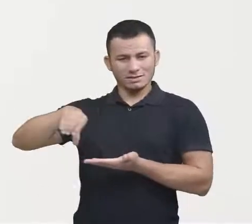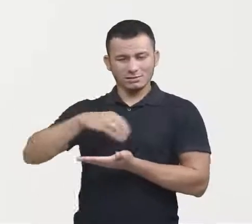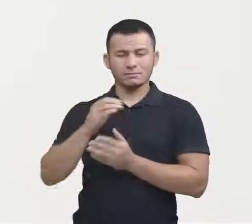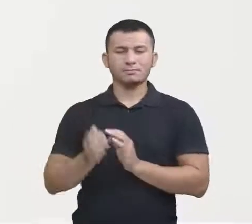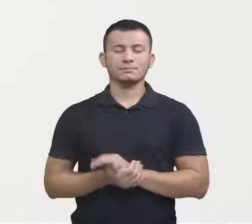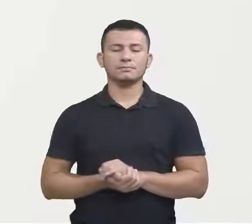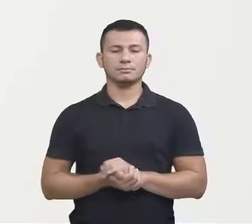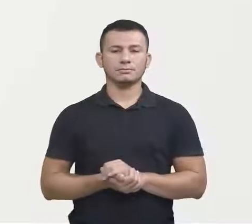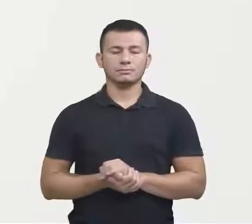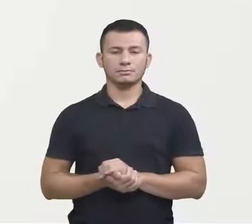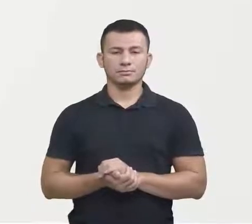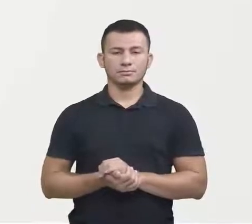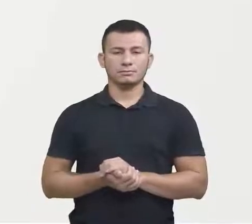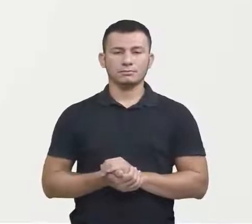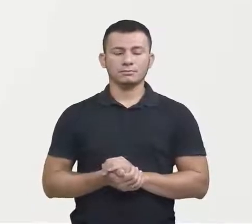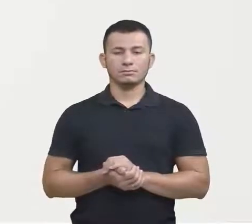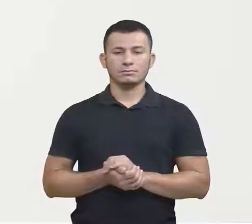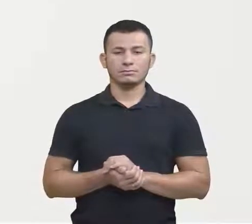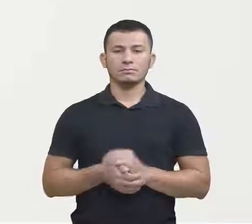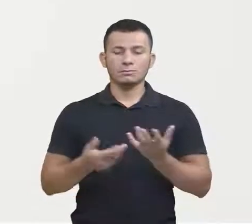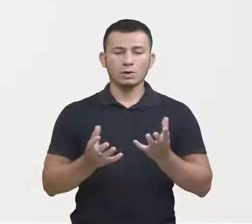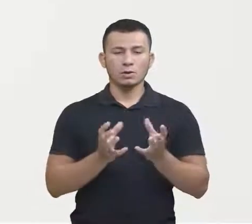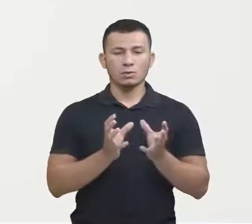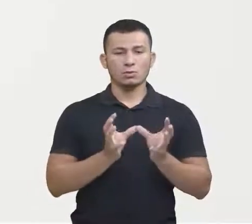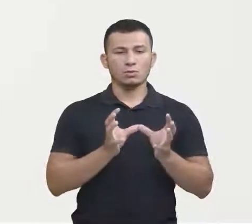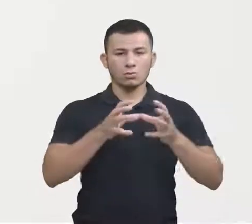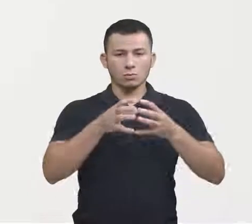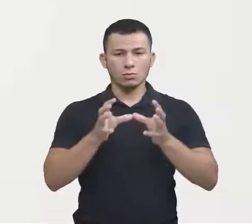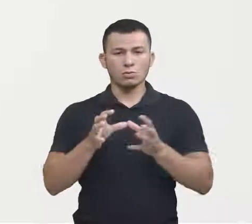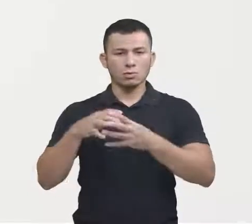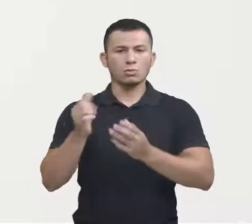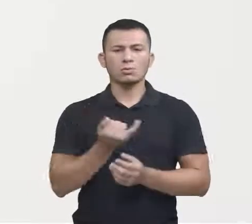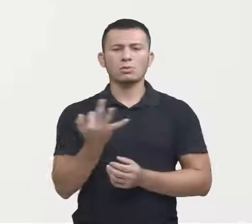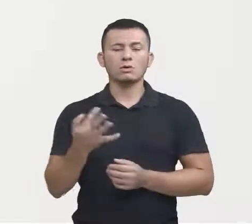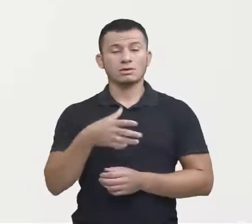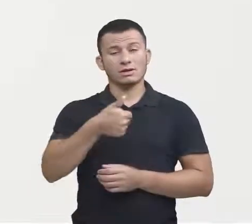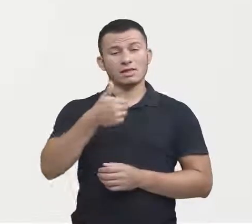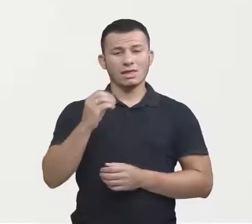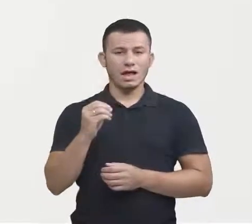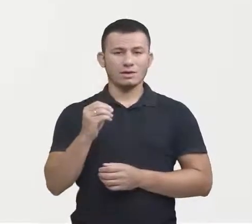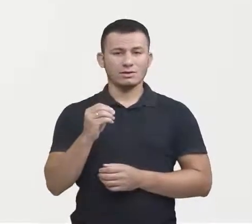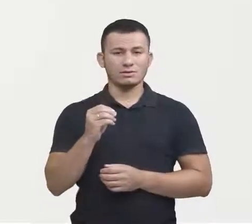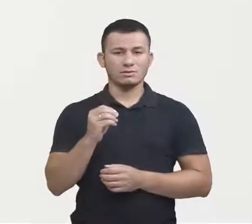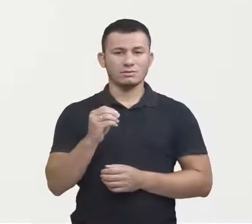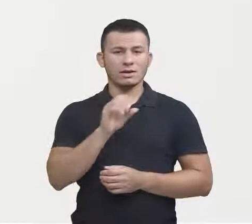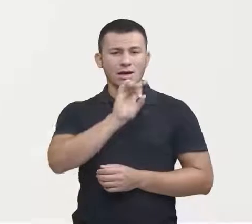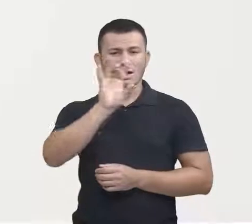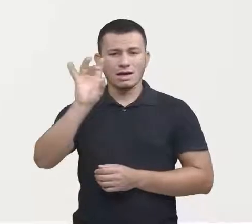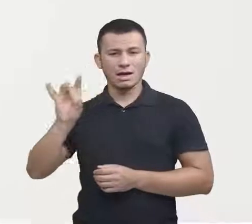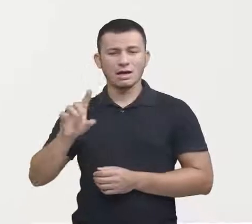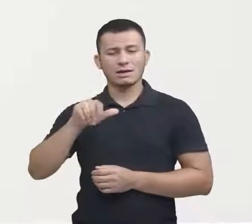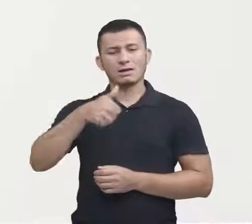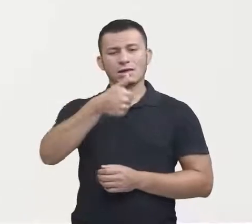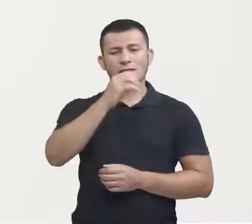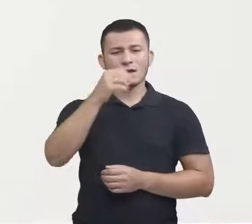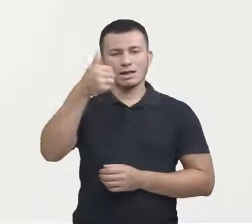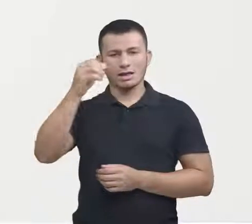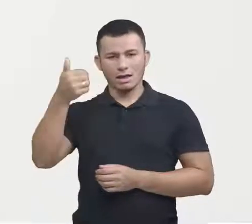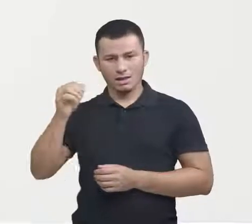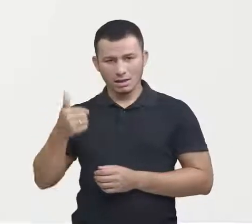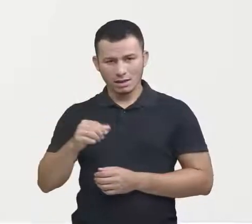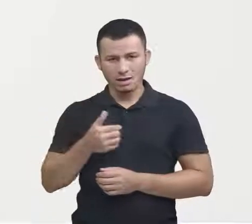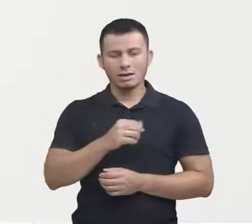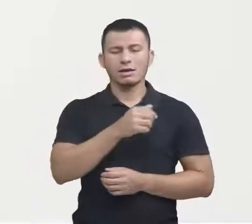eu tenho 10 grupos com 10 1 2 3